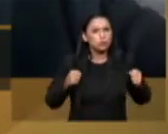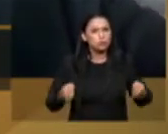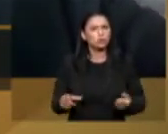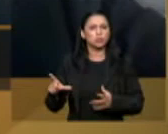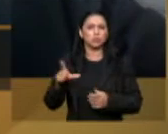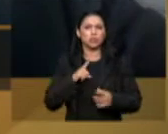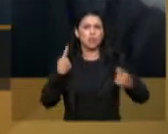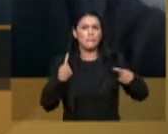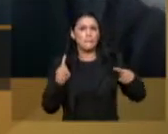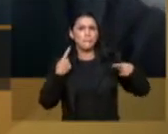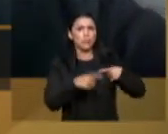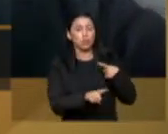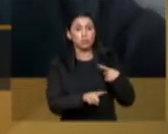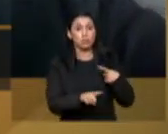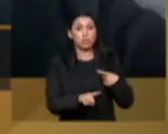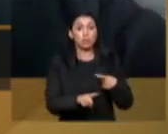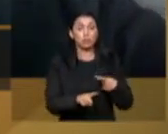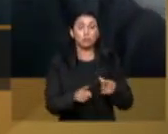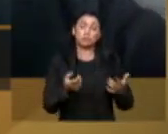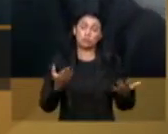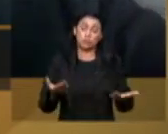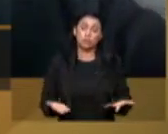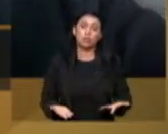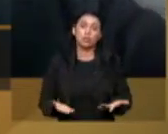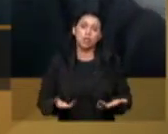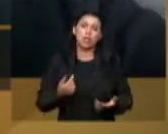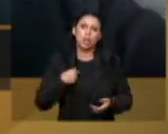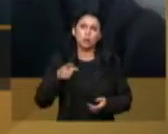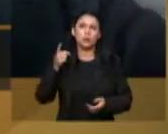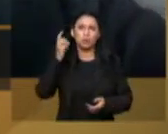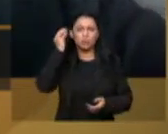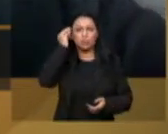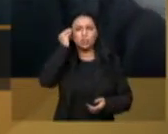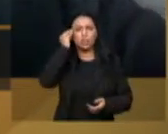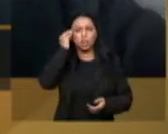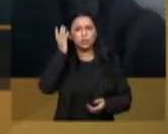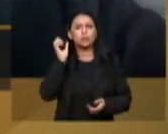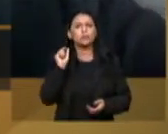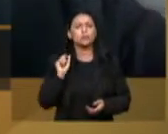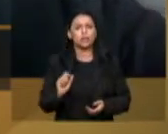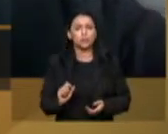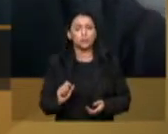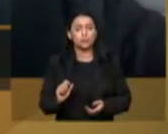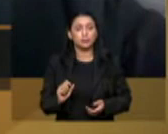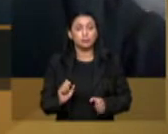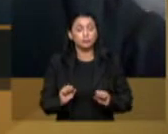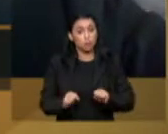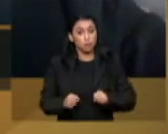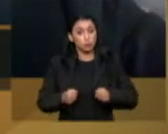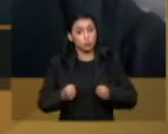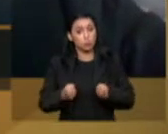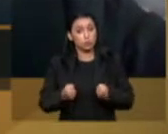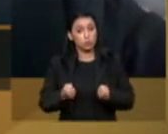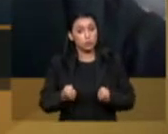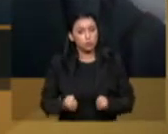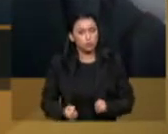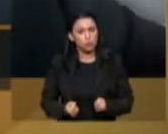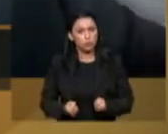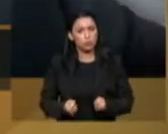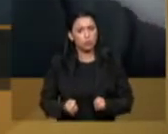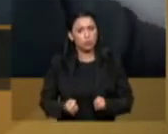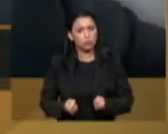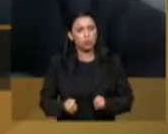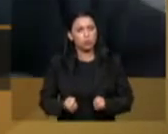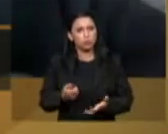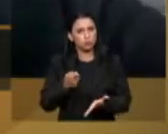para a proibição dessa figura me parece um tanto quanto um esforço muito forte e